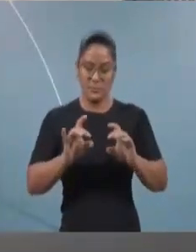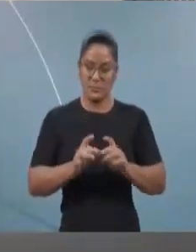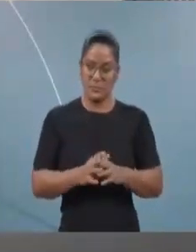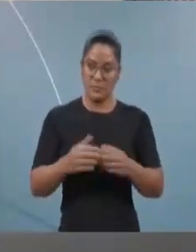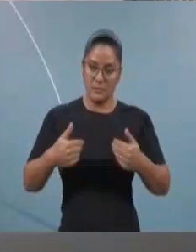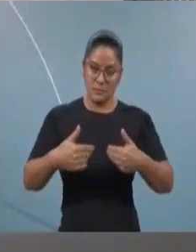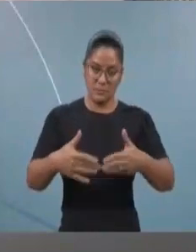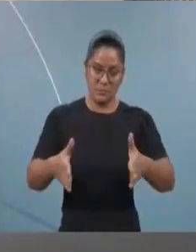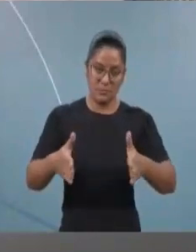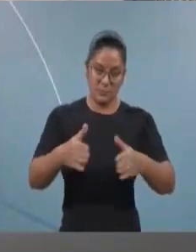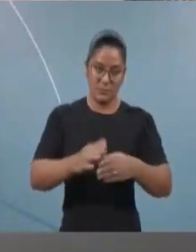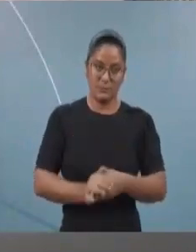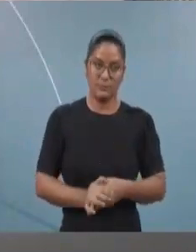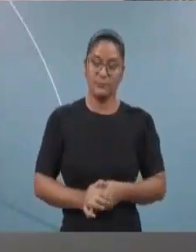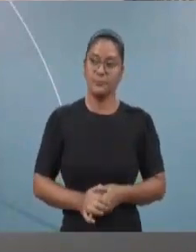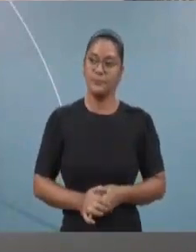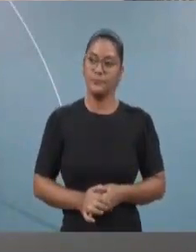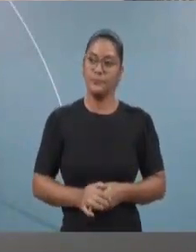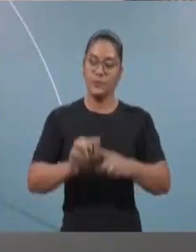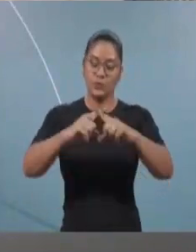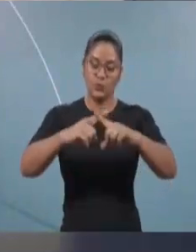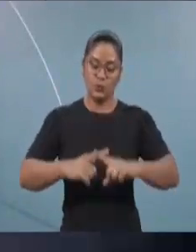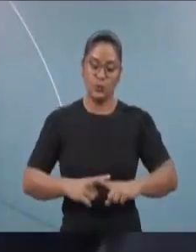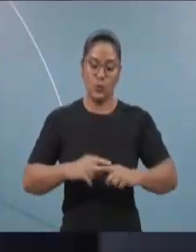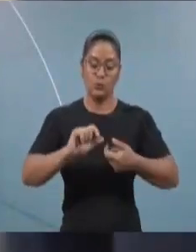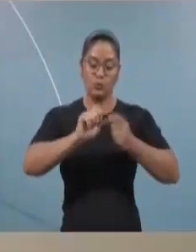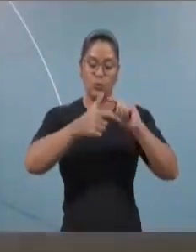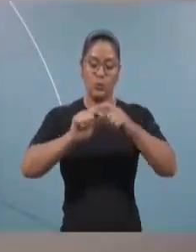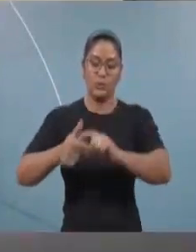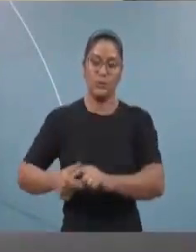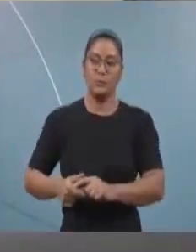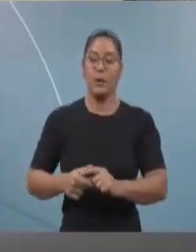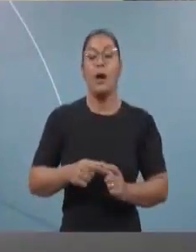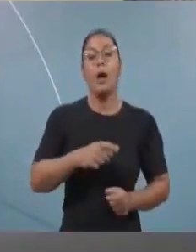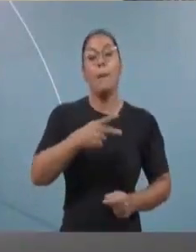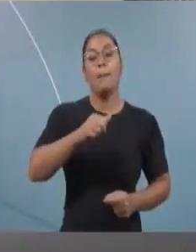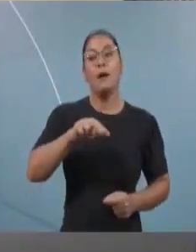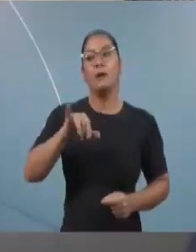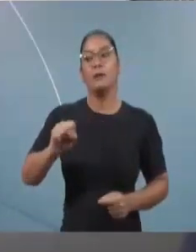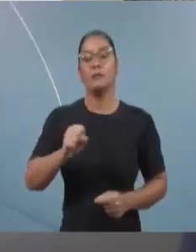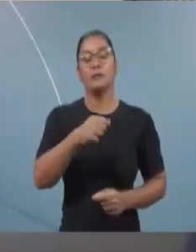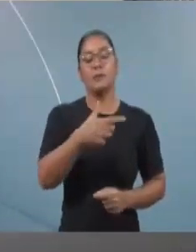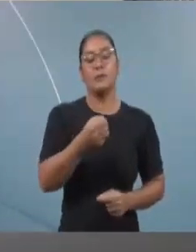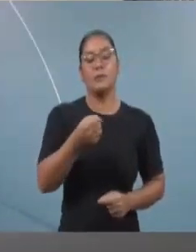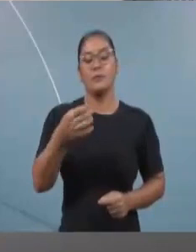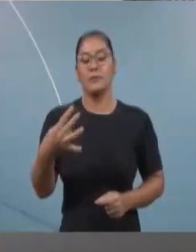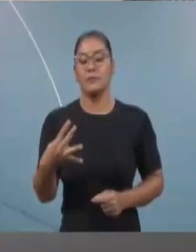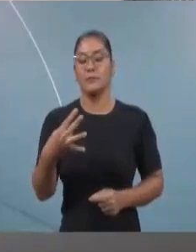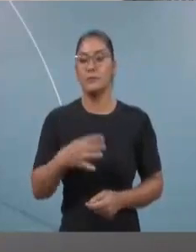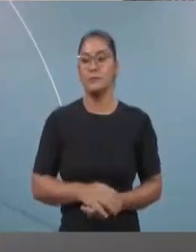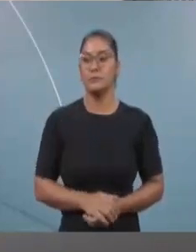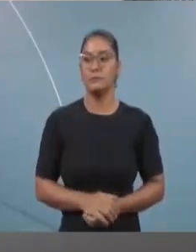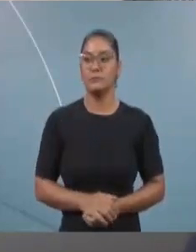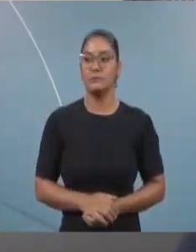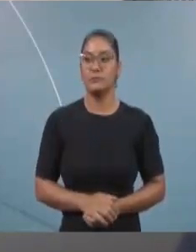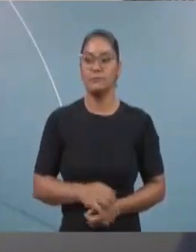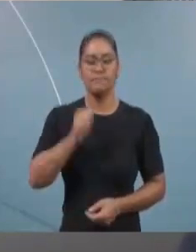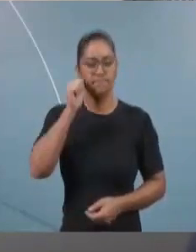dos Jogos Olímpicos em Paris em 2024